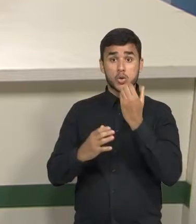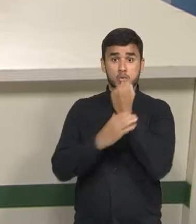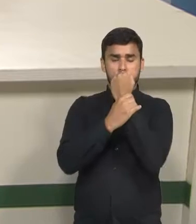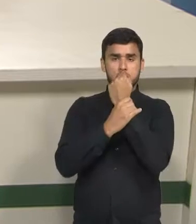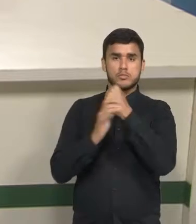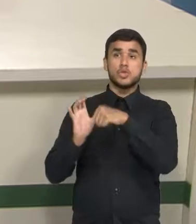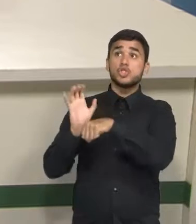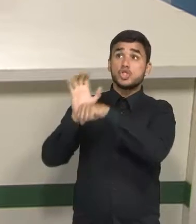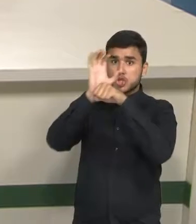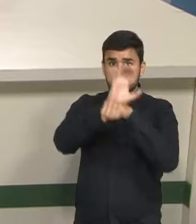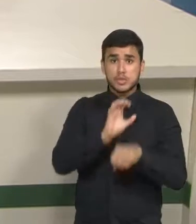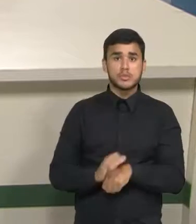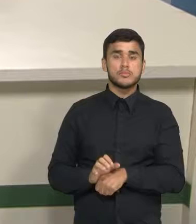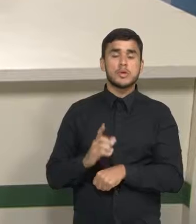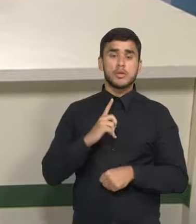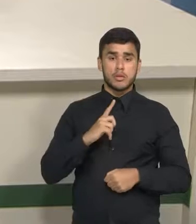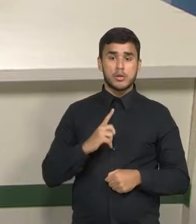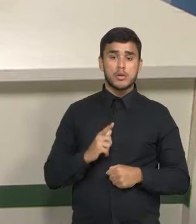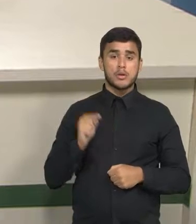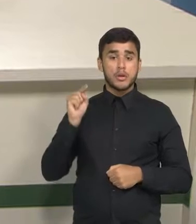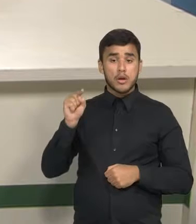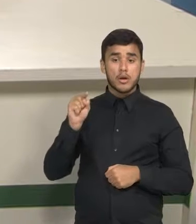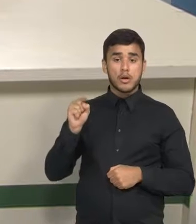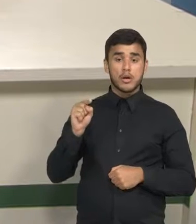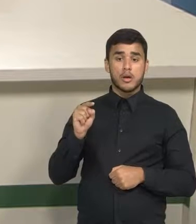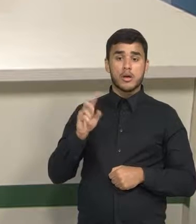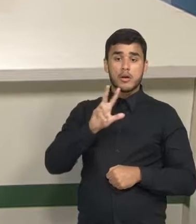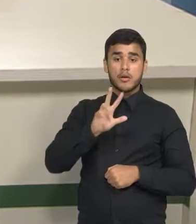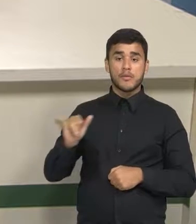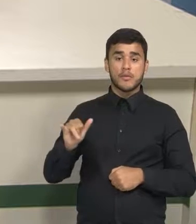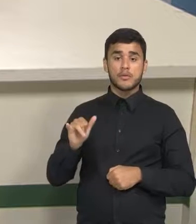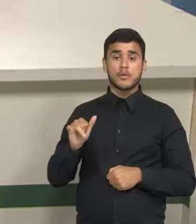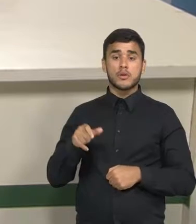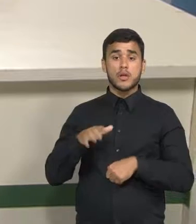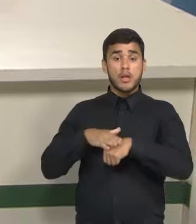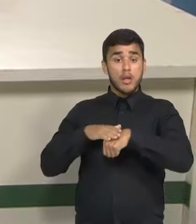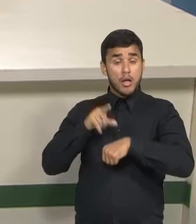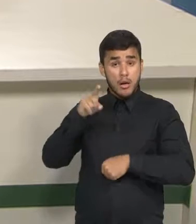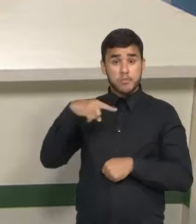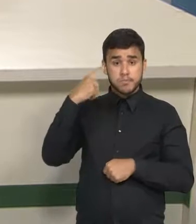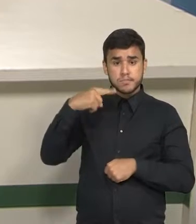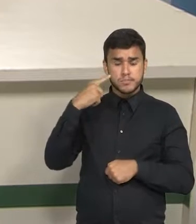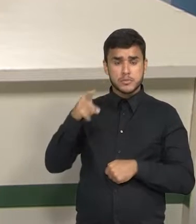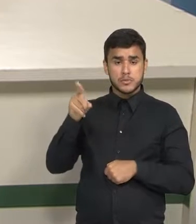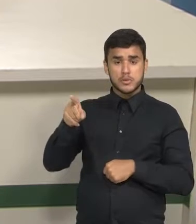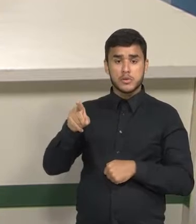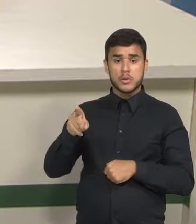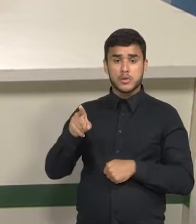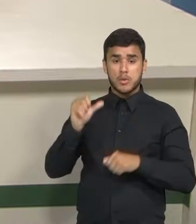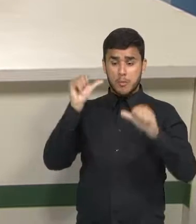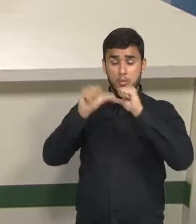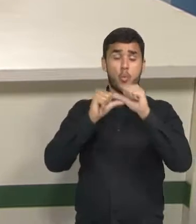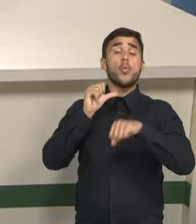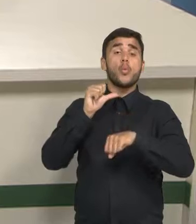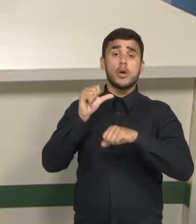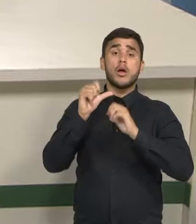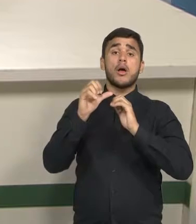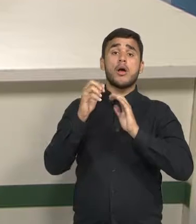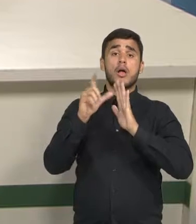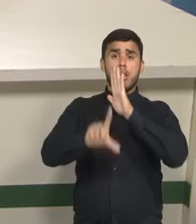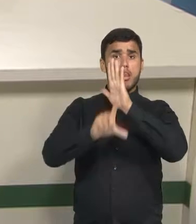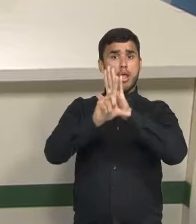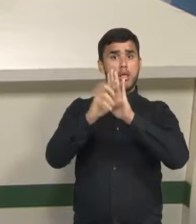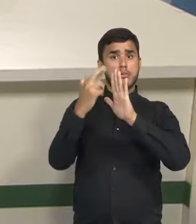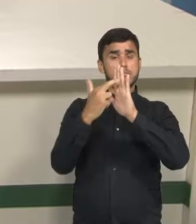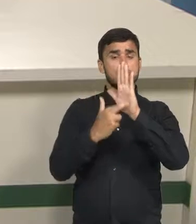ele tem o poder de eliminar o inimigo interno. Não, ele tem o poder de mexer na sua Constituição estadual